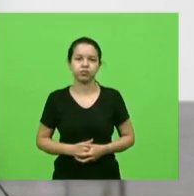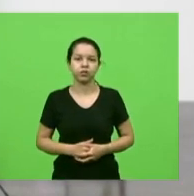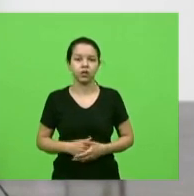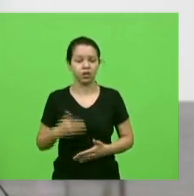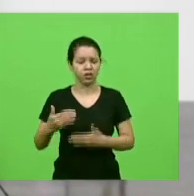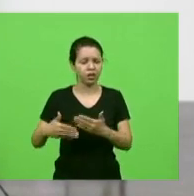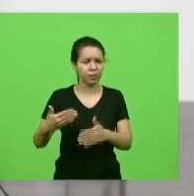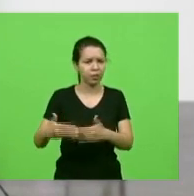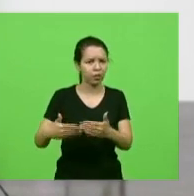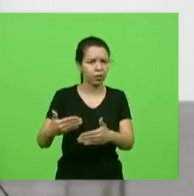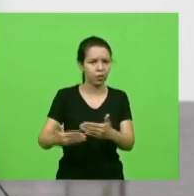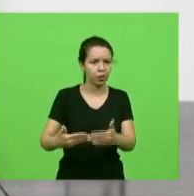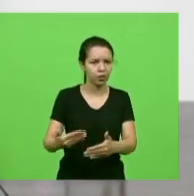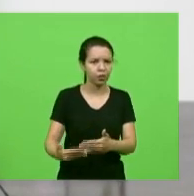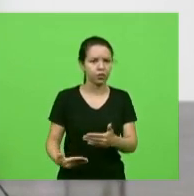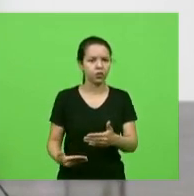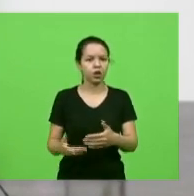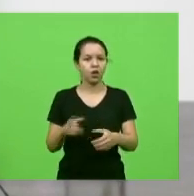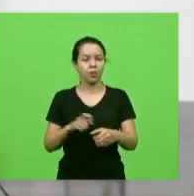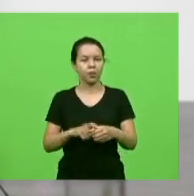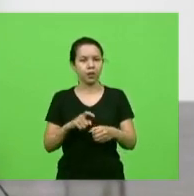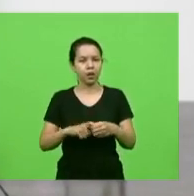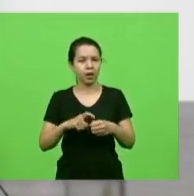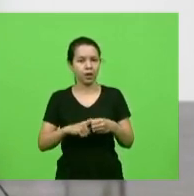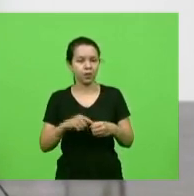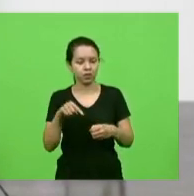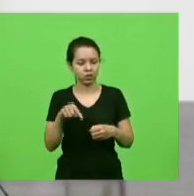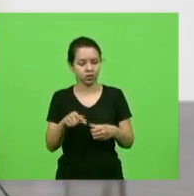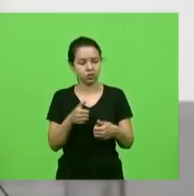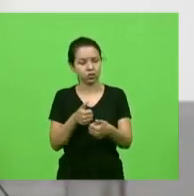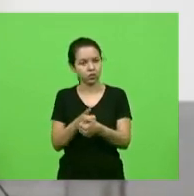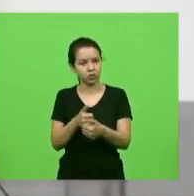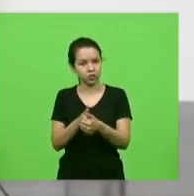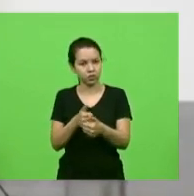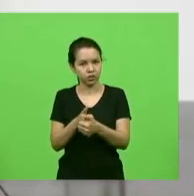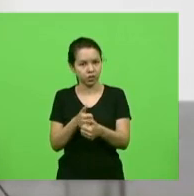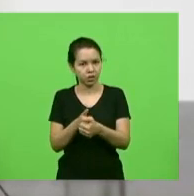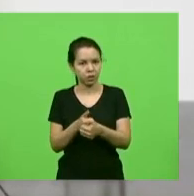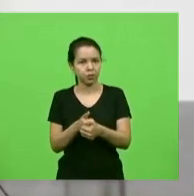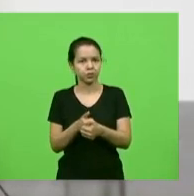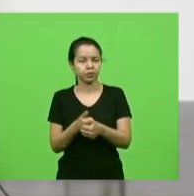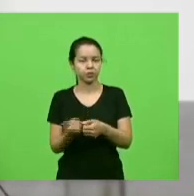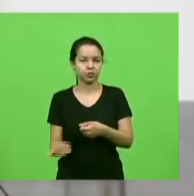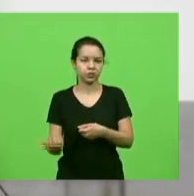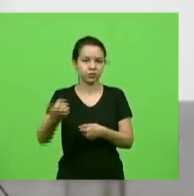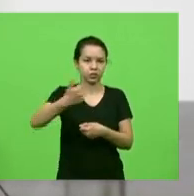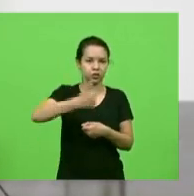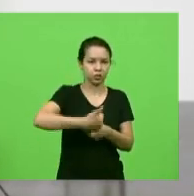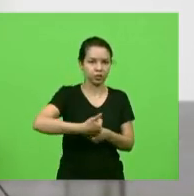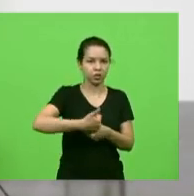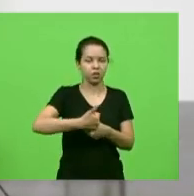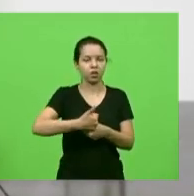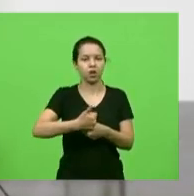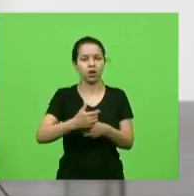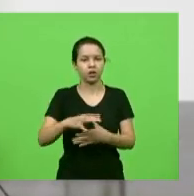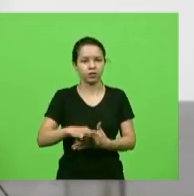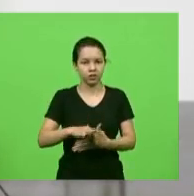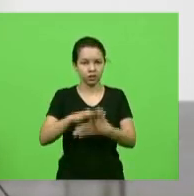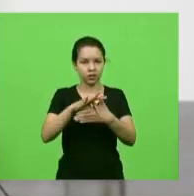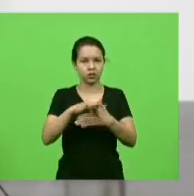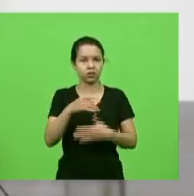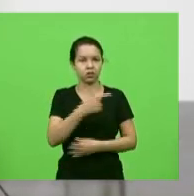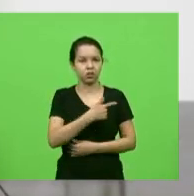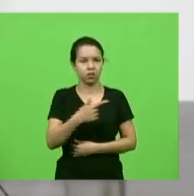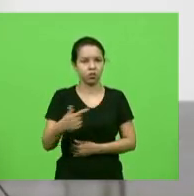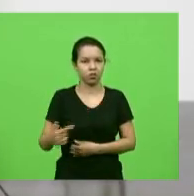Tempo depois, portanto, do membro desse tribunal a de ter assumido a liderança do governo no parlamento, como bem